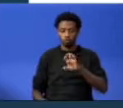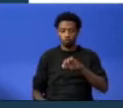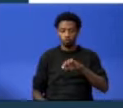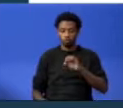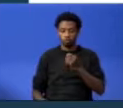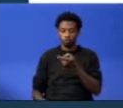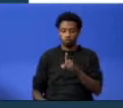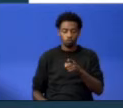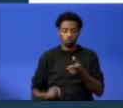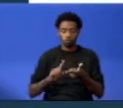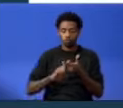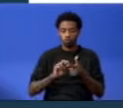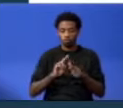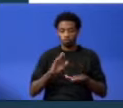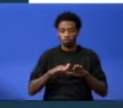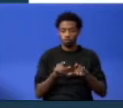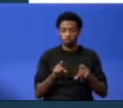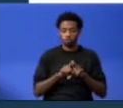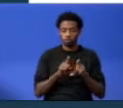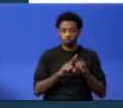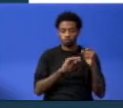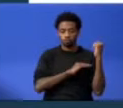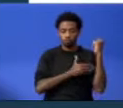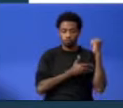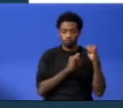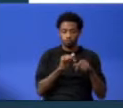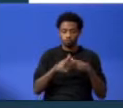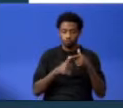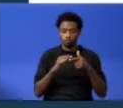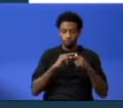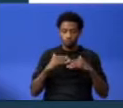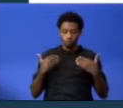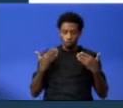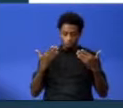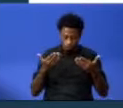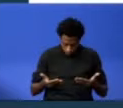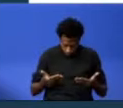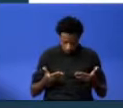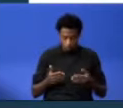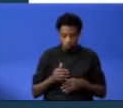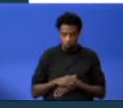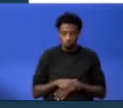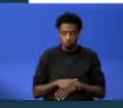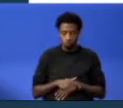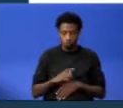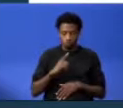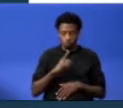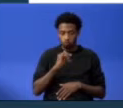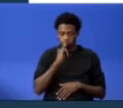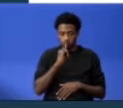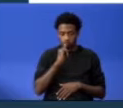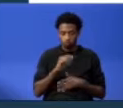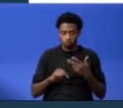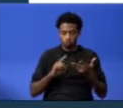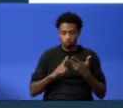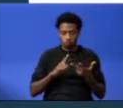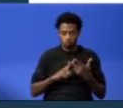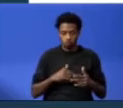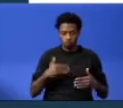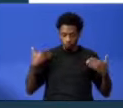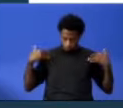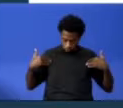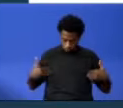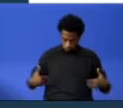que atuam na parte anterior do corpo, eles fazem flexão. E os músculos que atuam na parte lateral